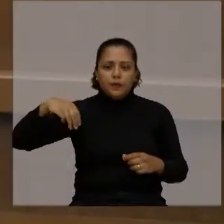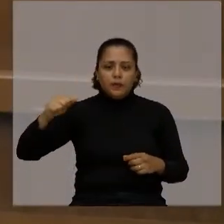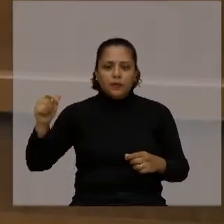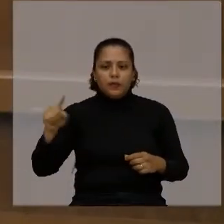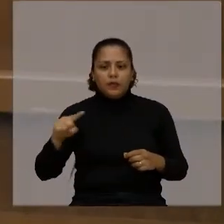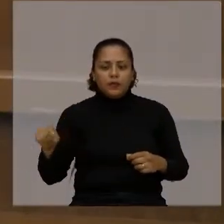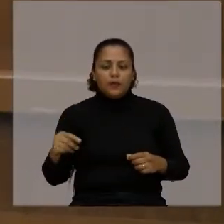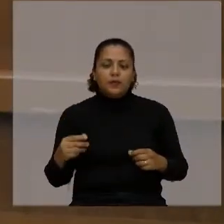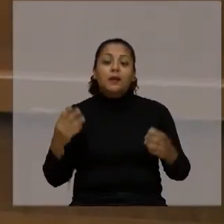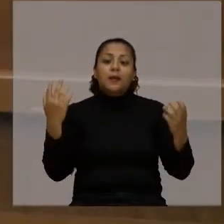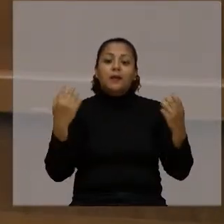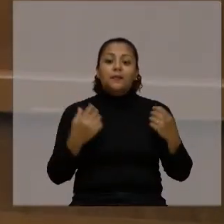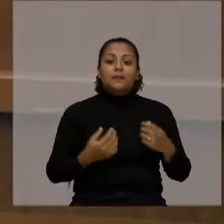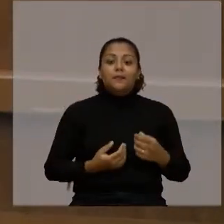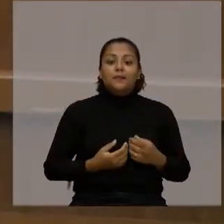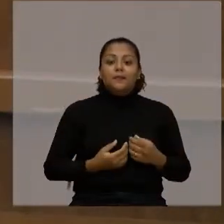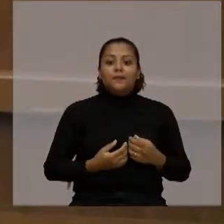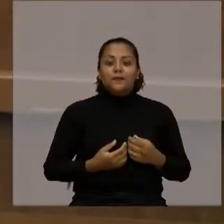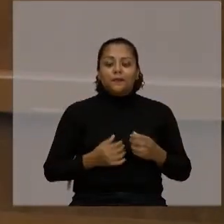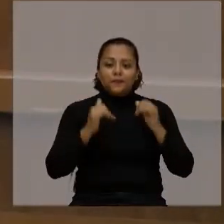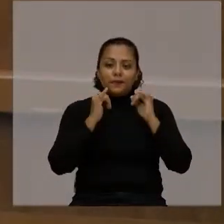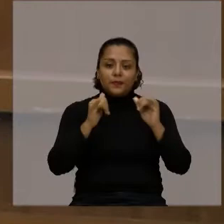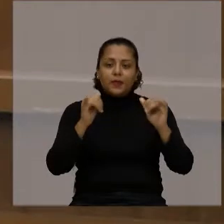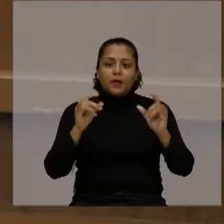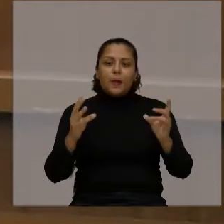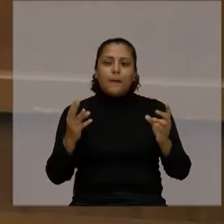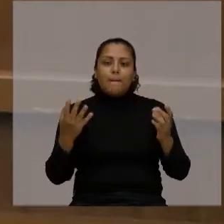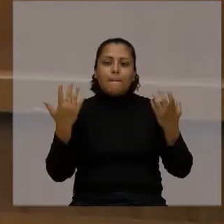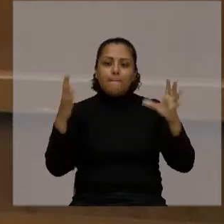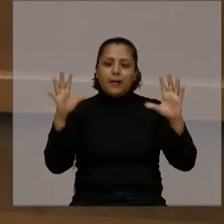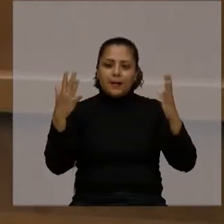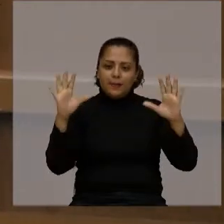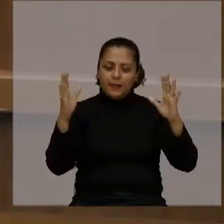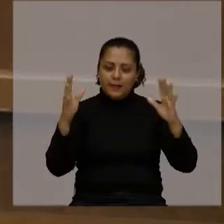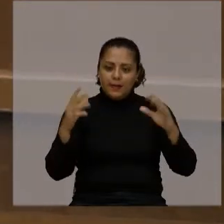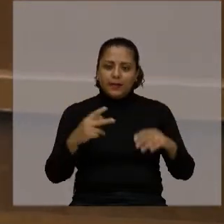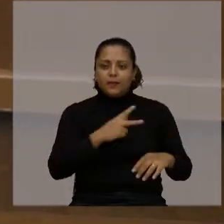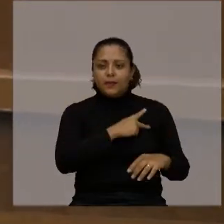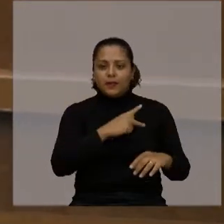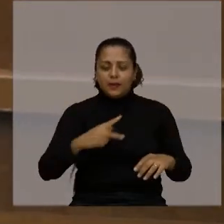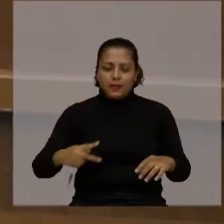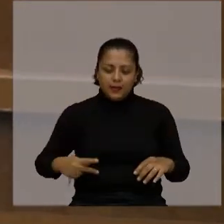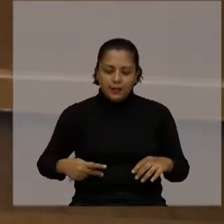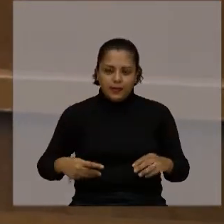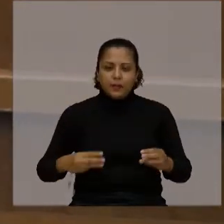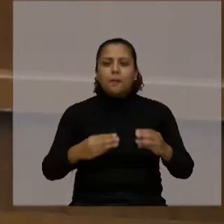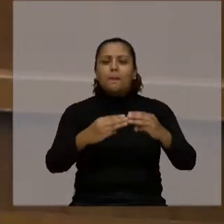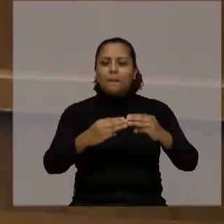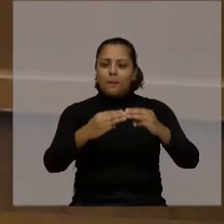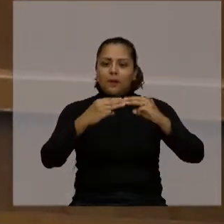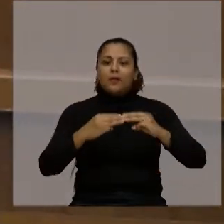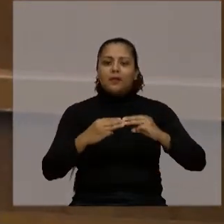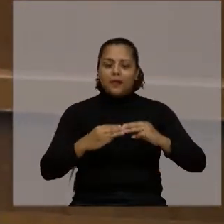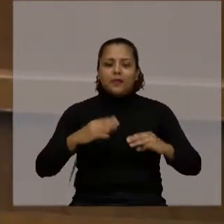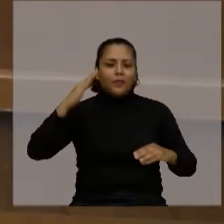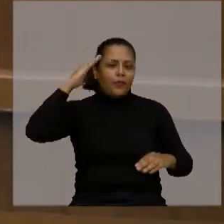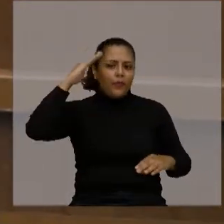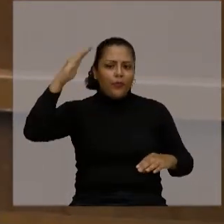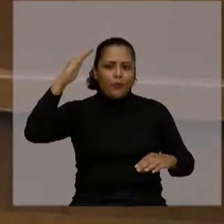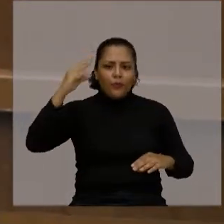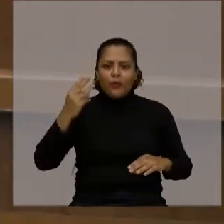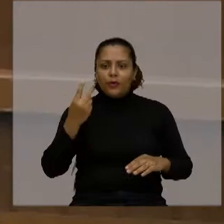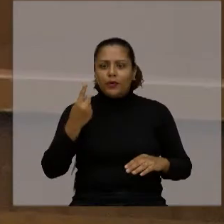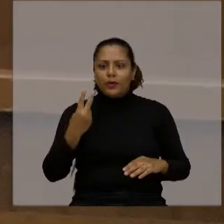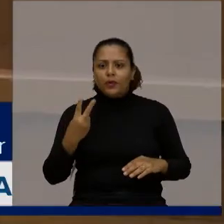Parabenizar o presidente pela iniciativa da moção ao coronel Osiris Silva, um homem que nos orgulha, sem dúvida uma